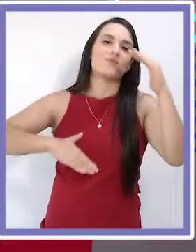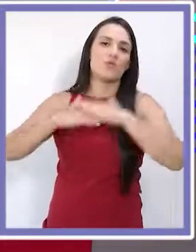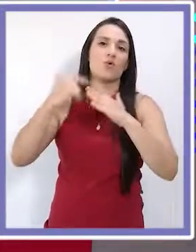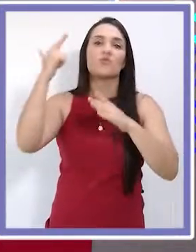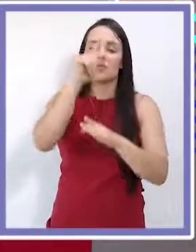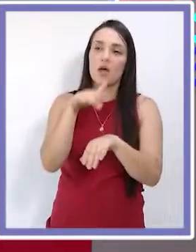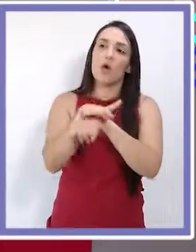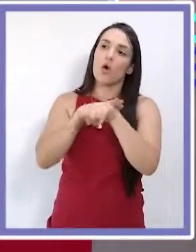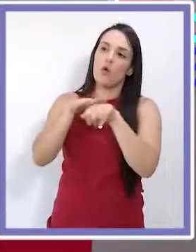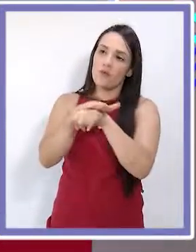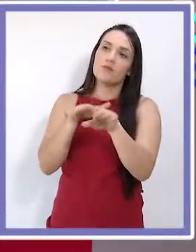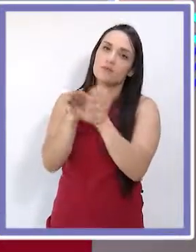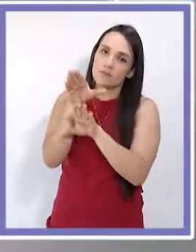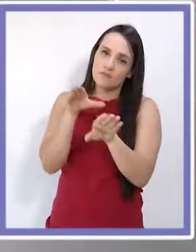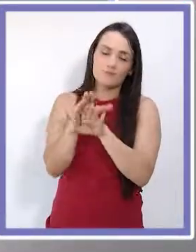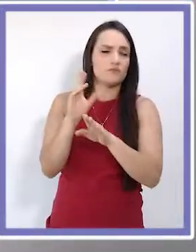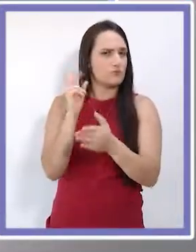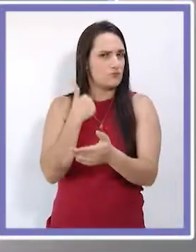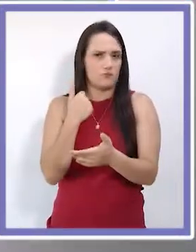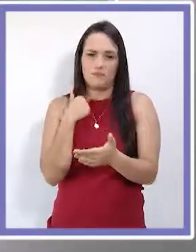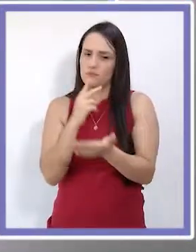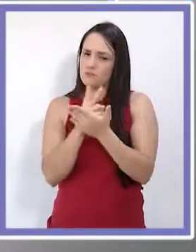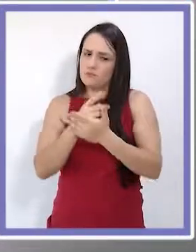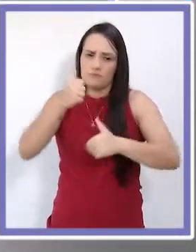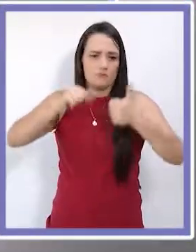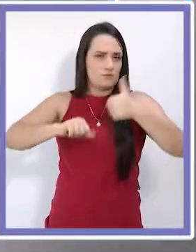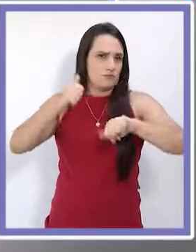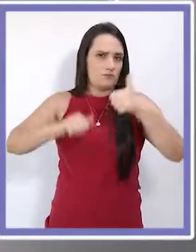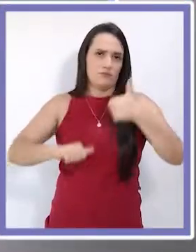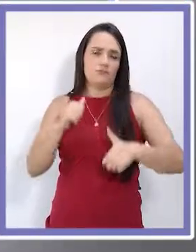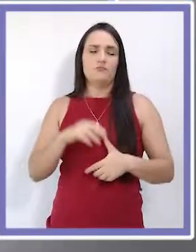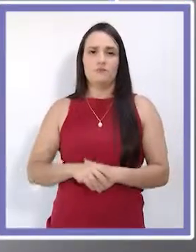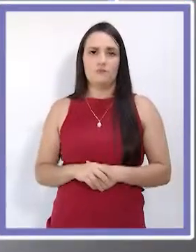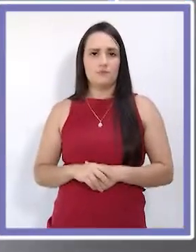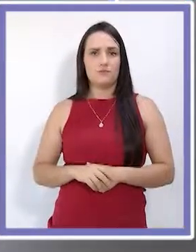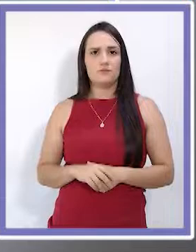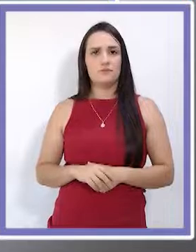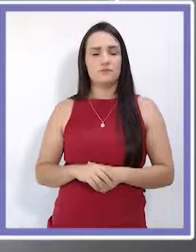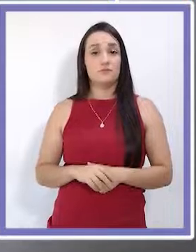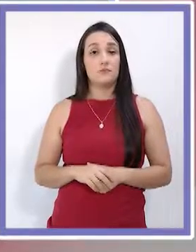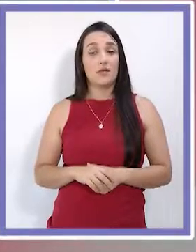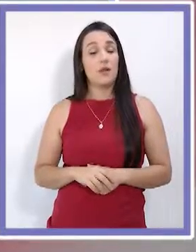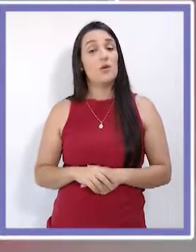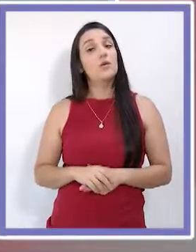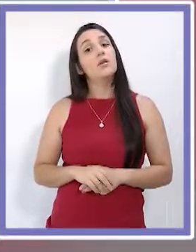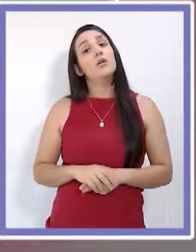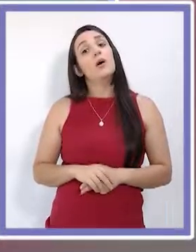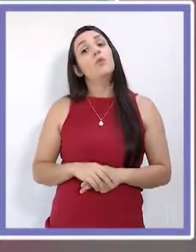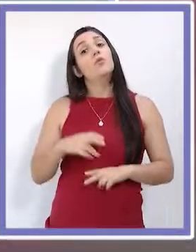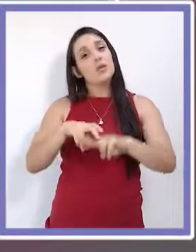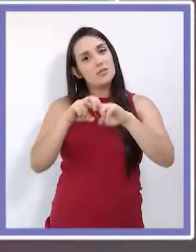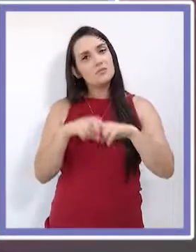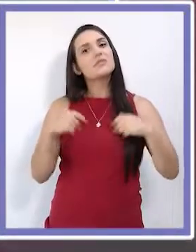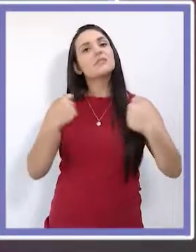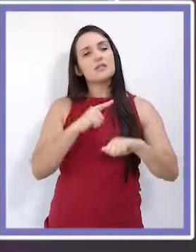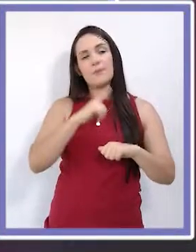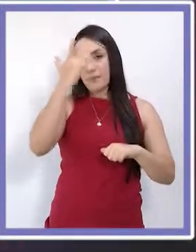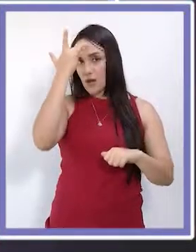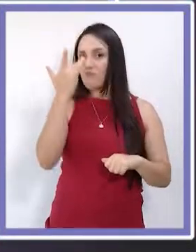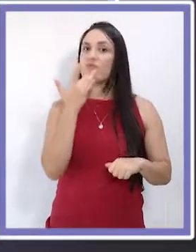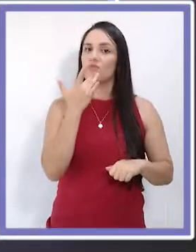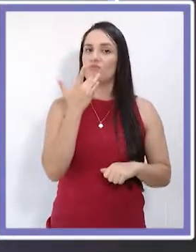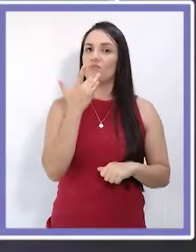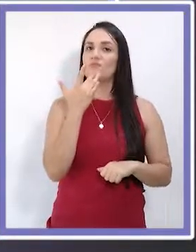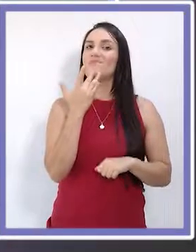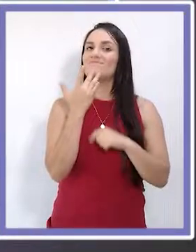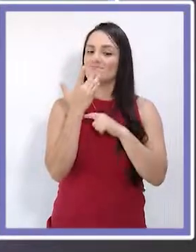vários fatores, né, que a gente analisa, a gente avalia essa pessoa, mas primeira coisa que a pessoa tem que ter é o perfil